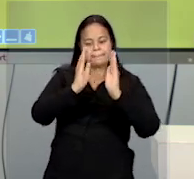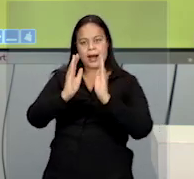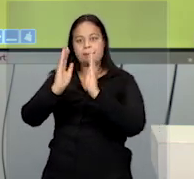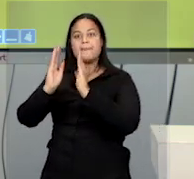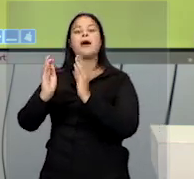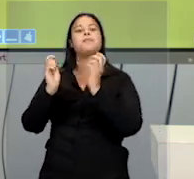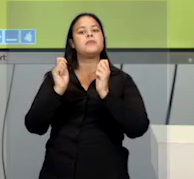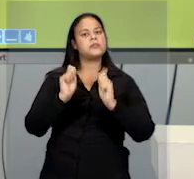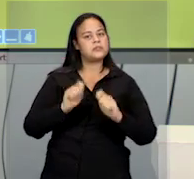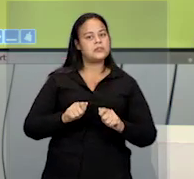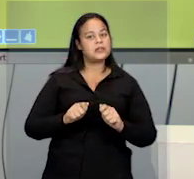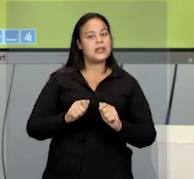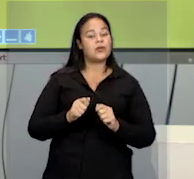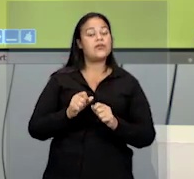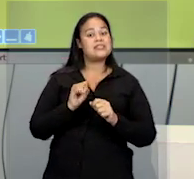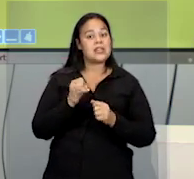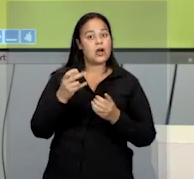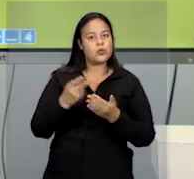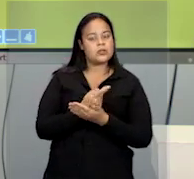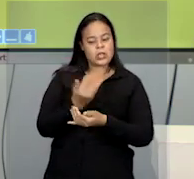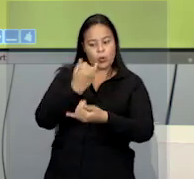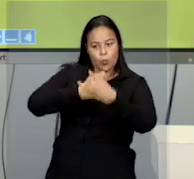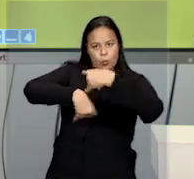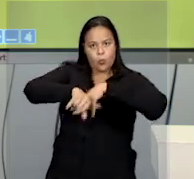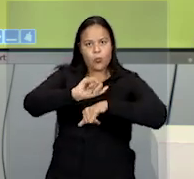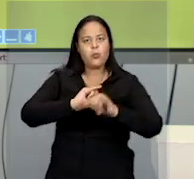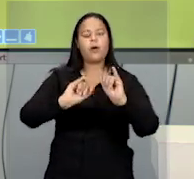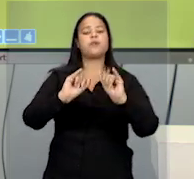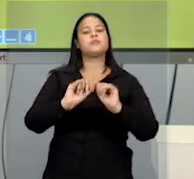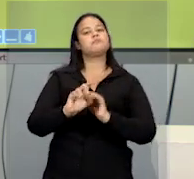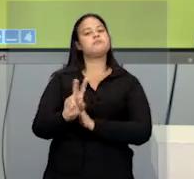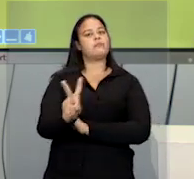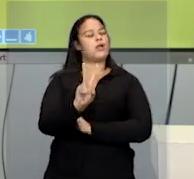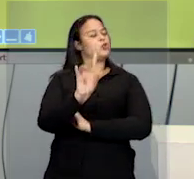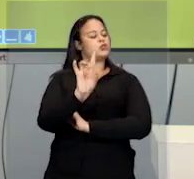for em etapa única, é aquele valor somente.